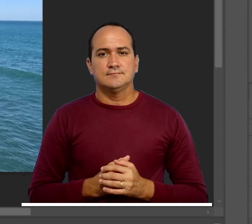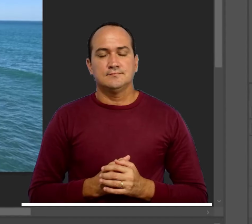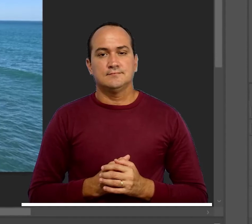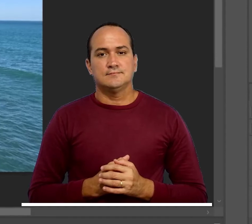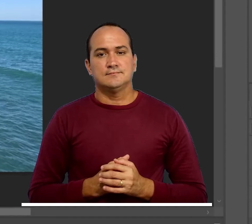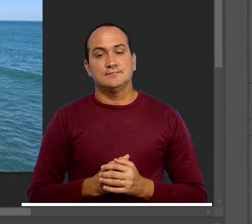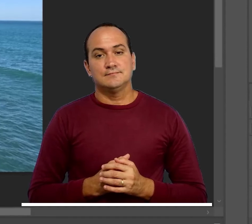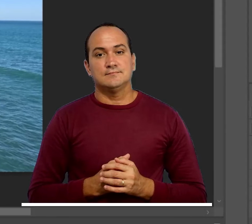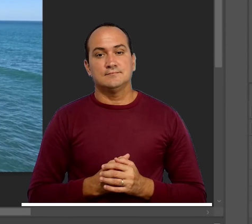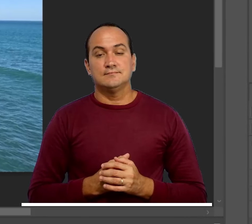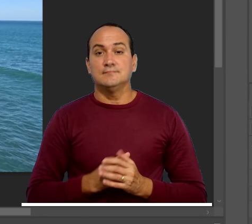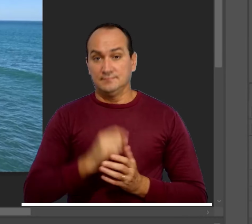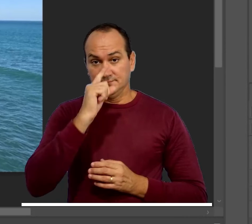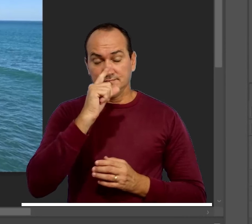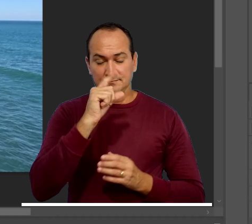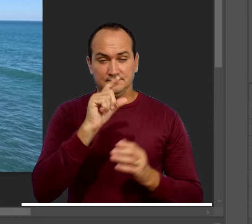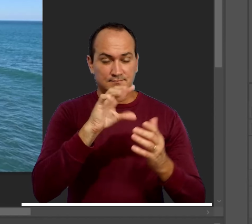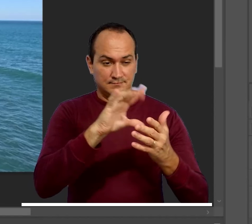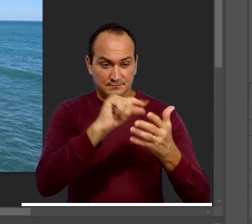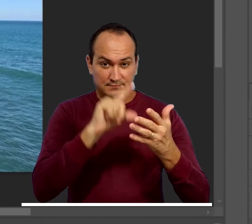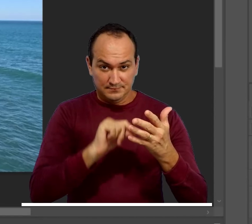Pronto, eu vou mandar selecionar,